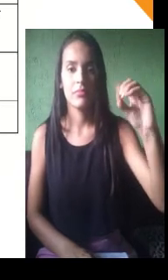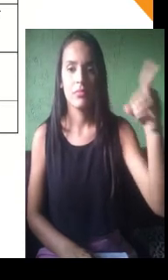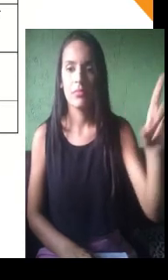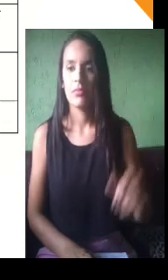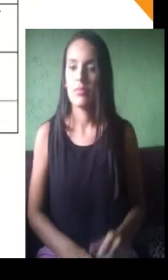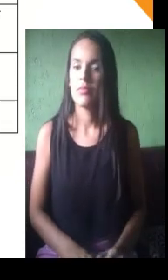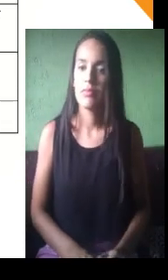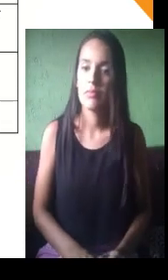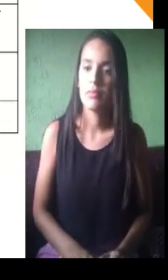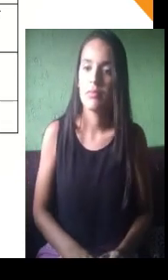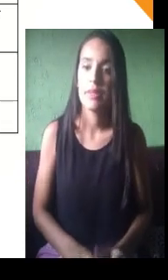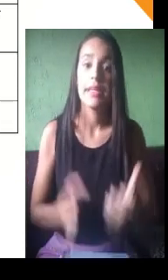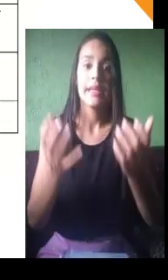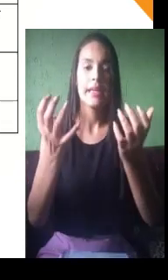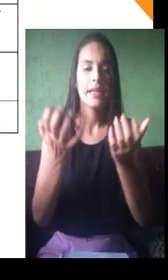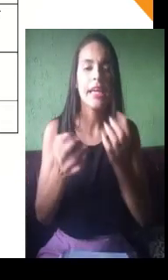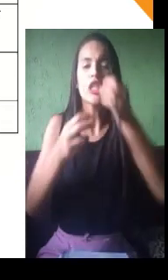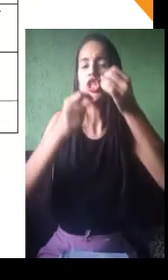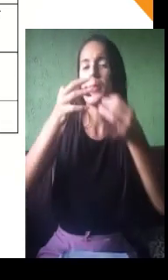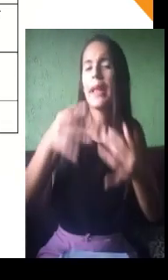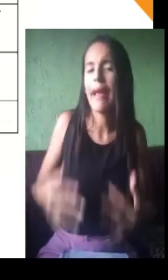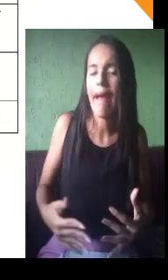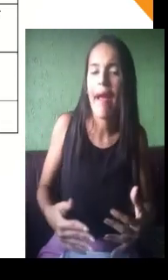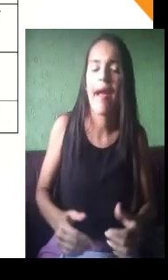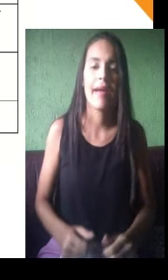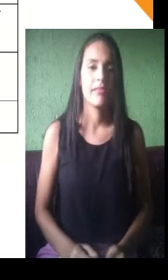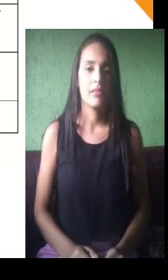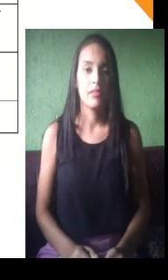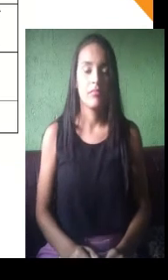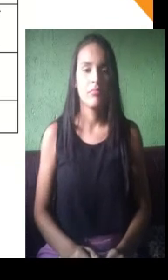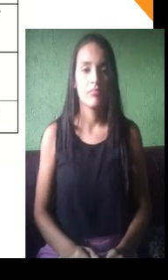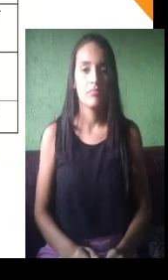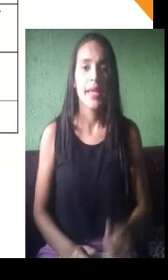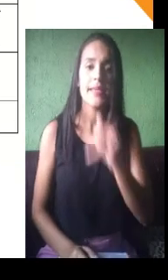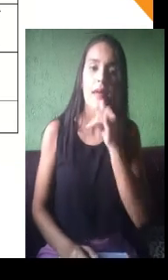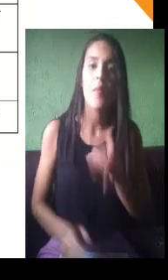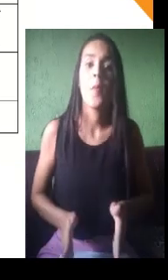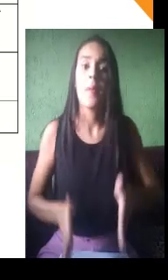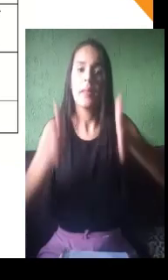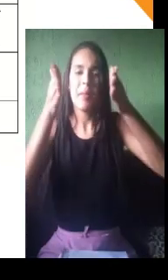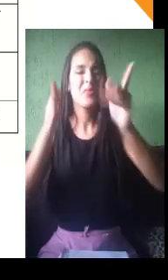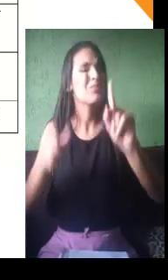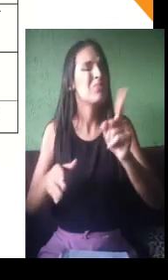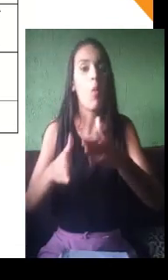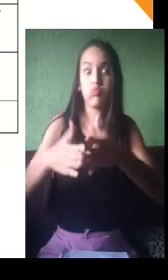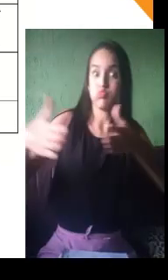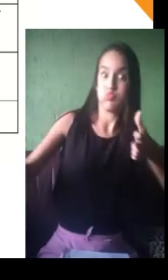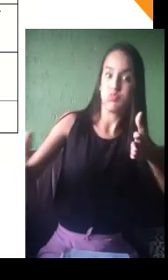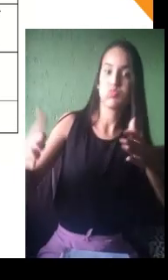Esse exemplo é bem breve. Eu fui à festa e encontrei Mariazinha. A gente tem ação acontecendo uma após a outra,